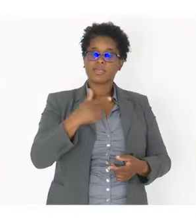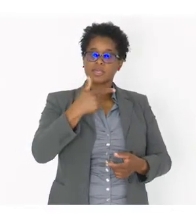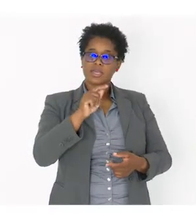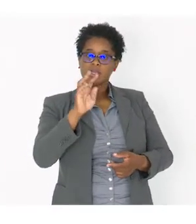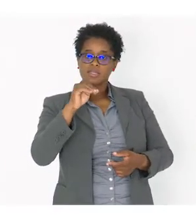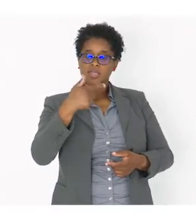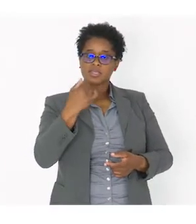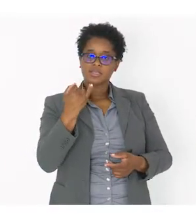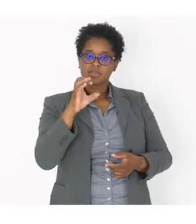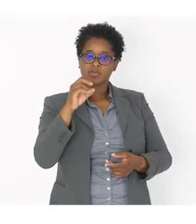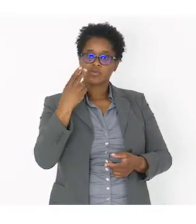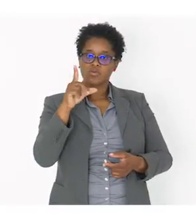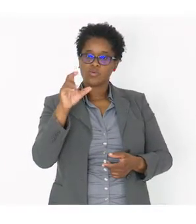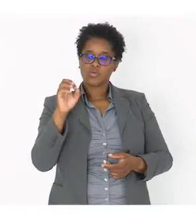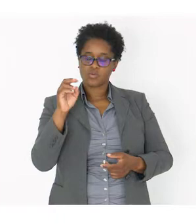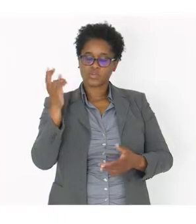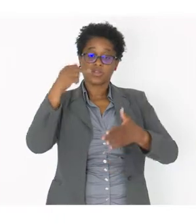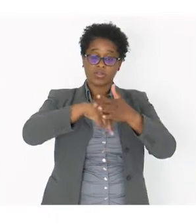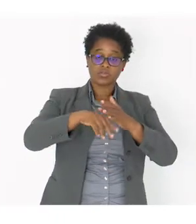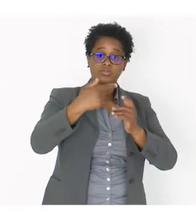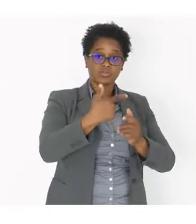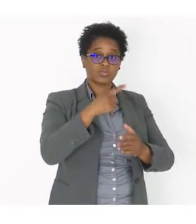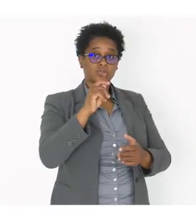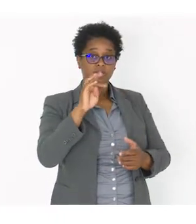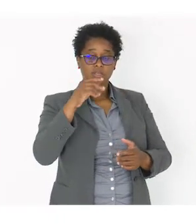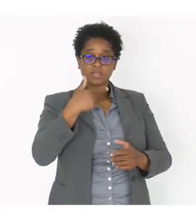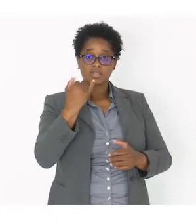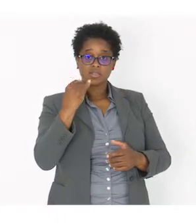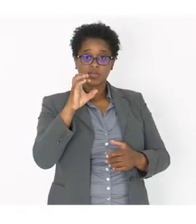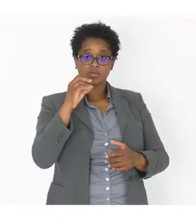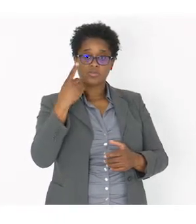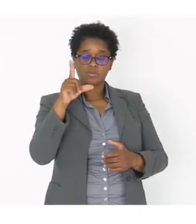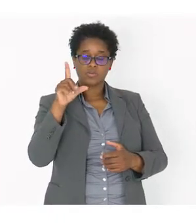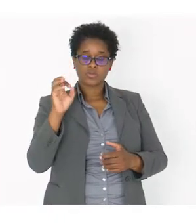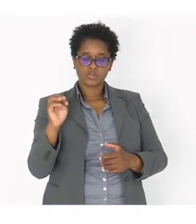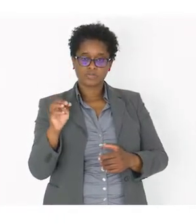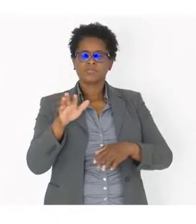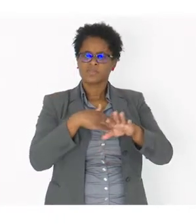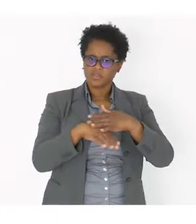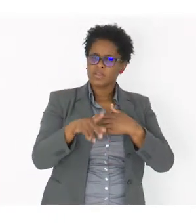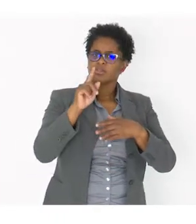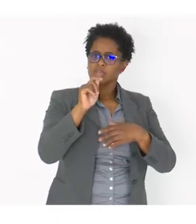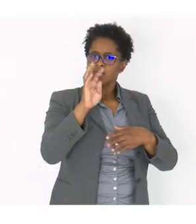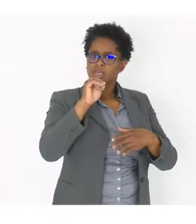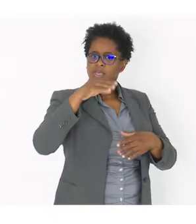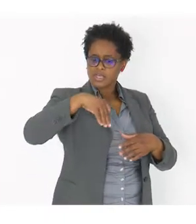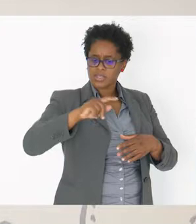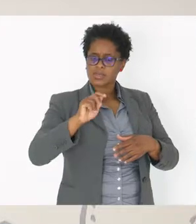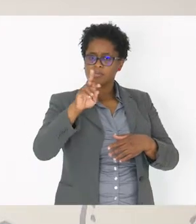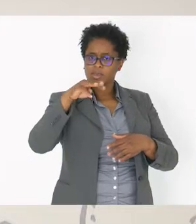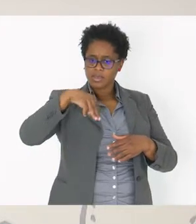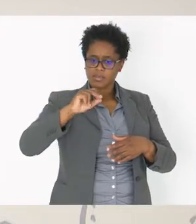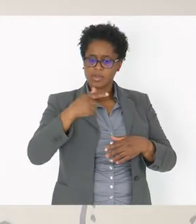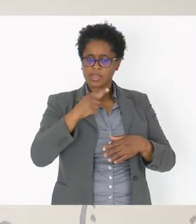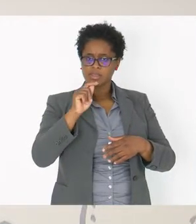testículos. É nos testículos que se produzem os espermatozoides. Eu já